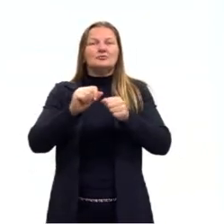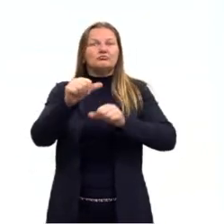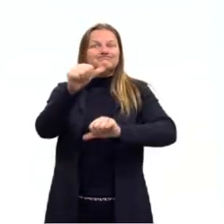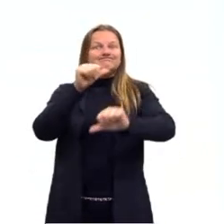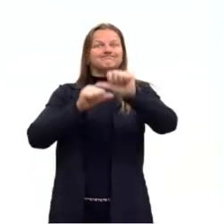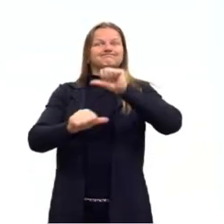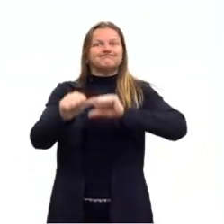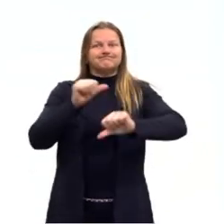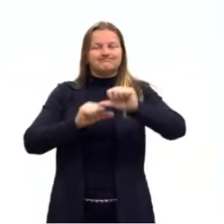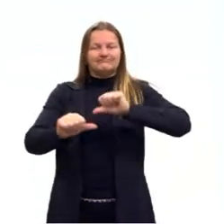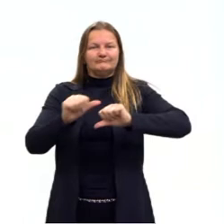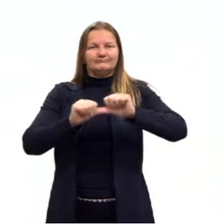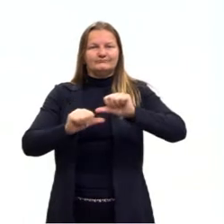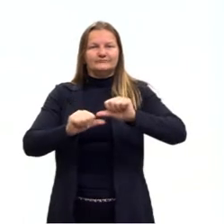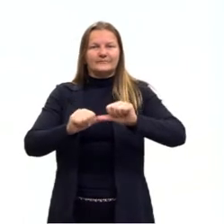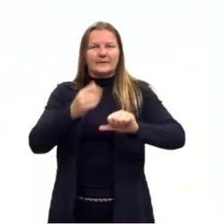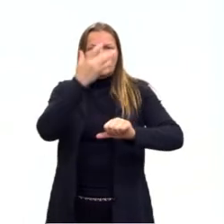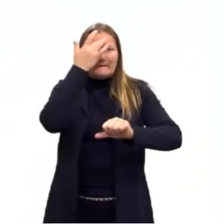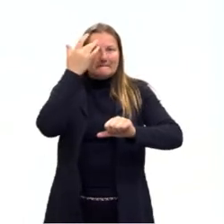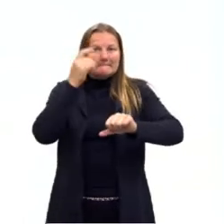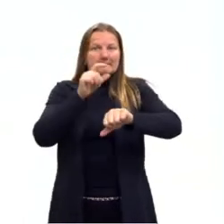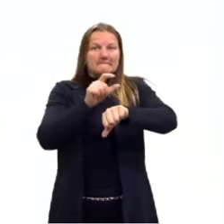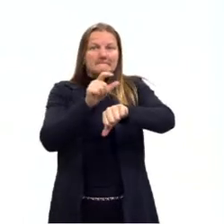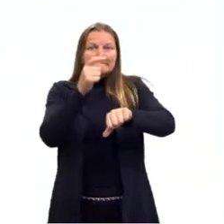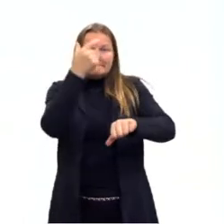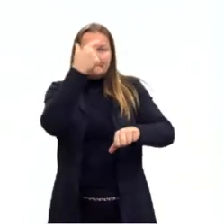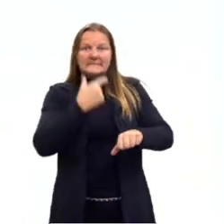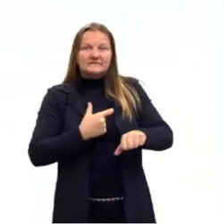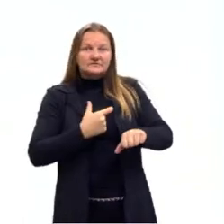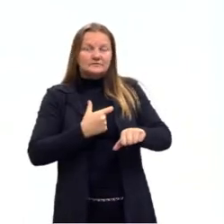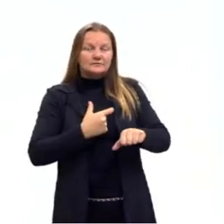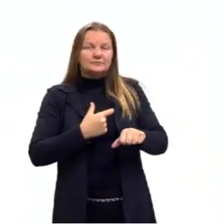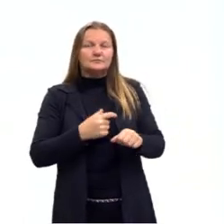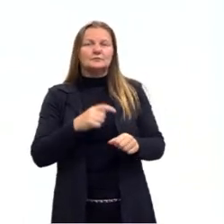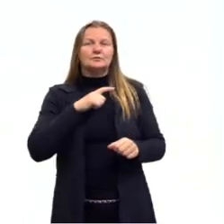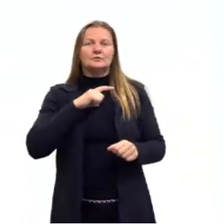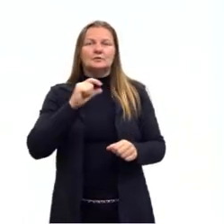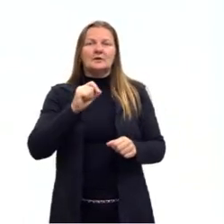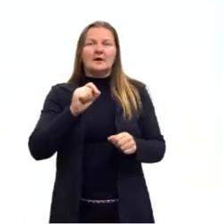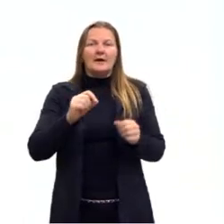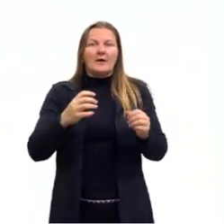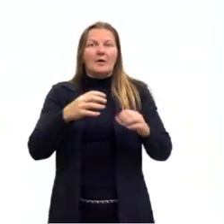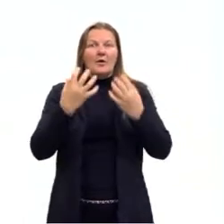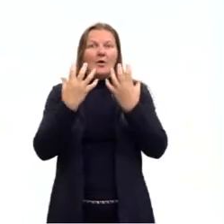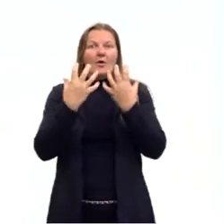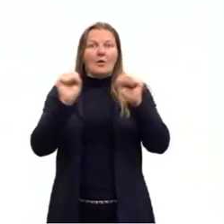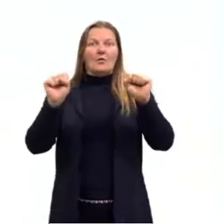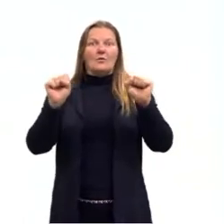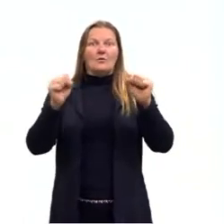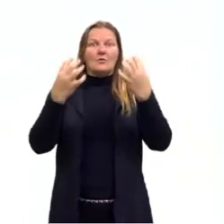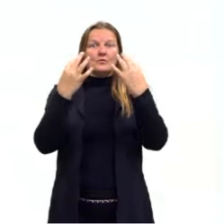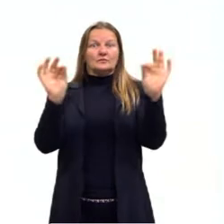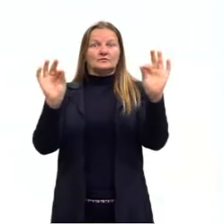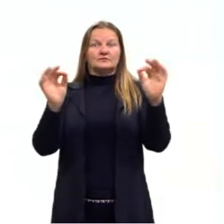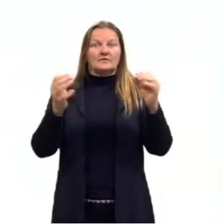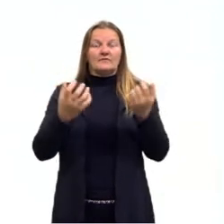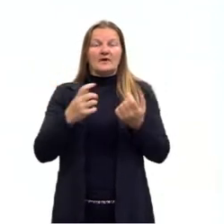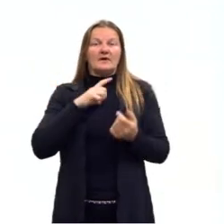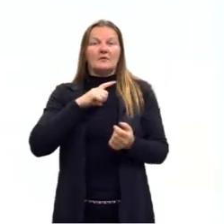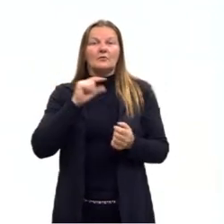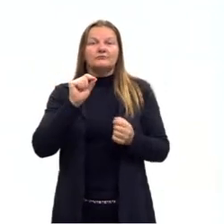efeito contrário ao esperado que que acontecia né em vez de salvar o paciente